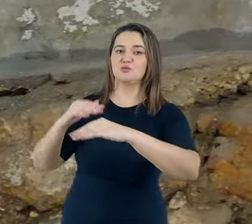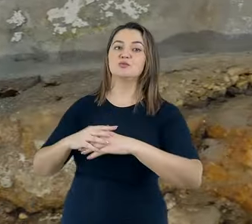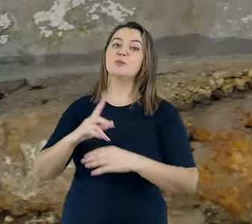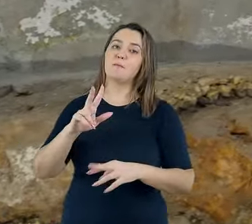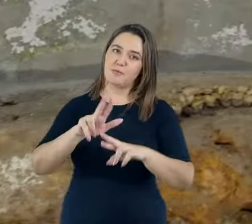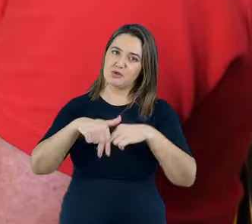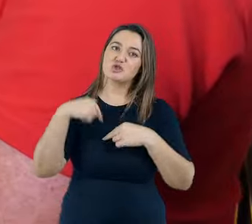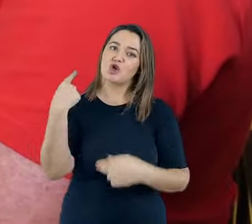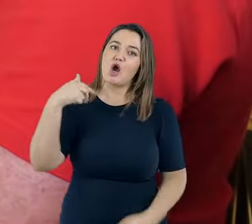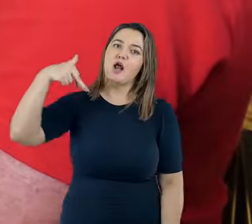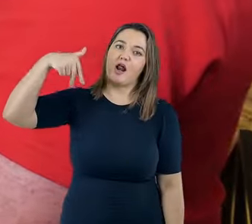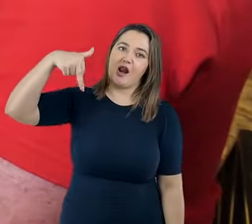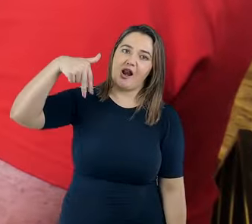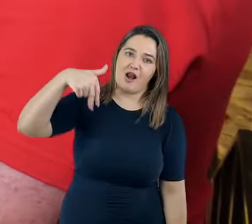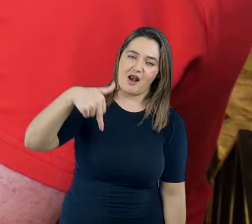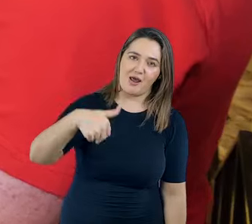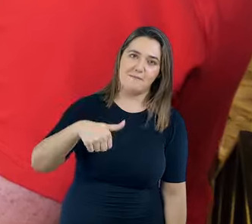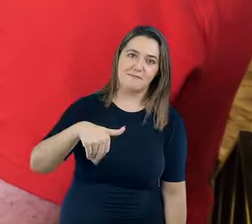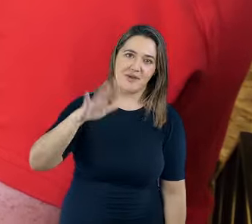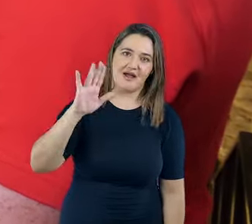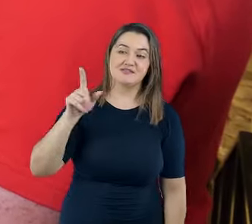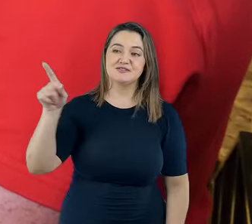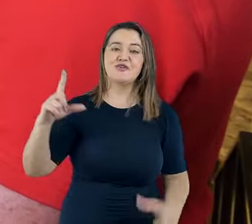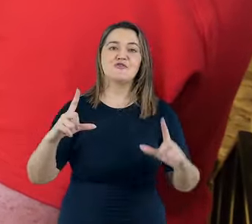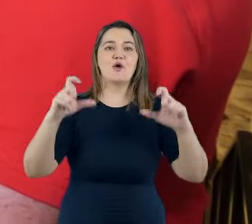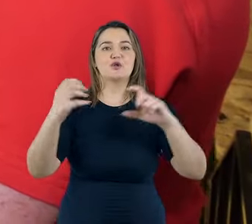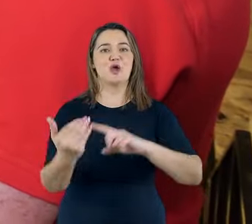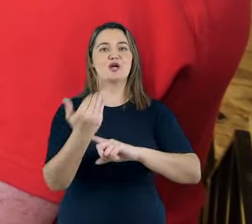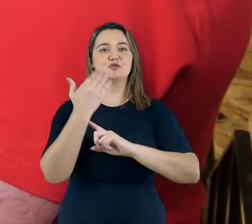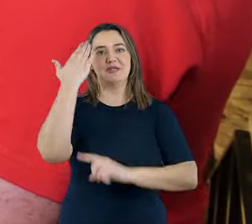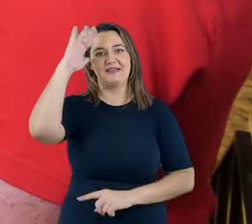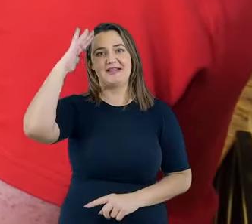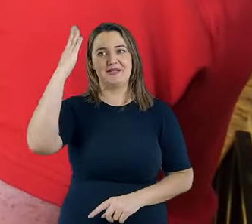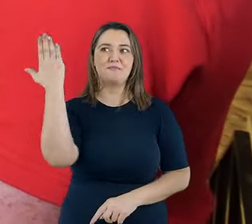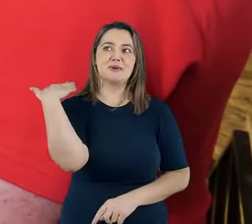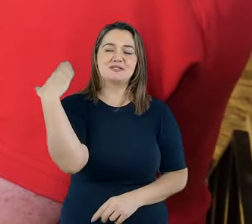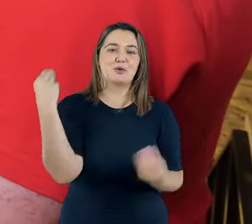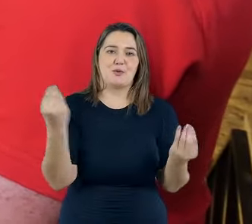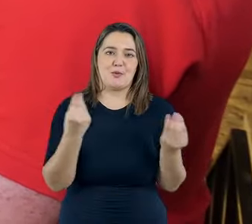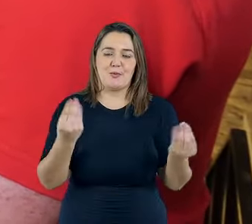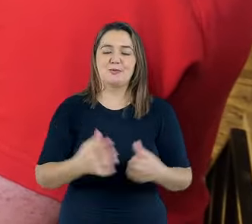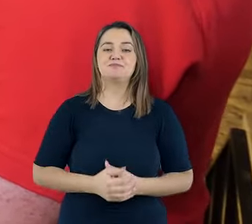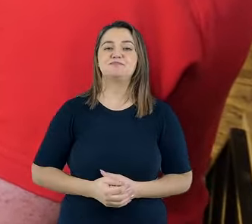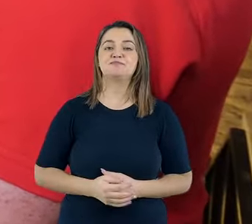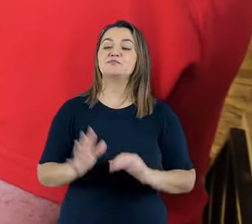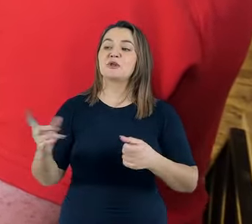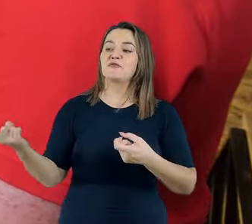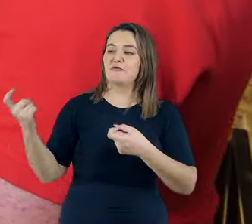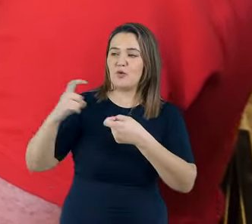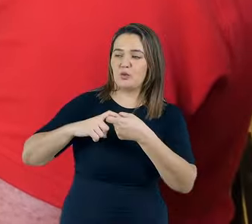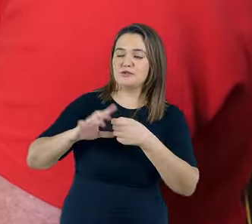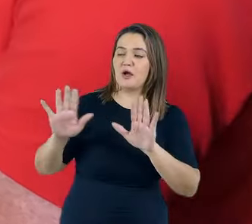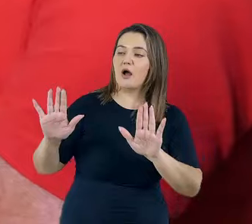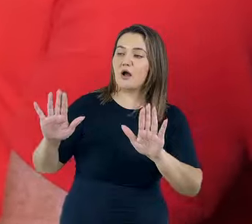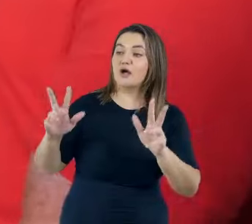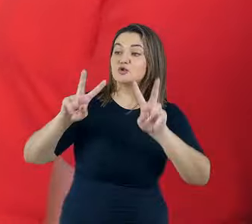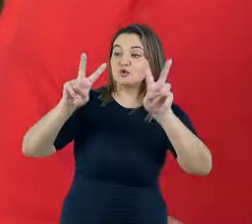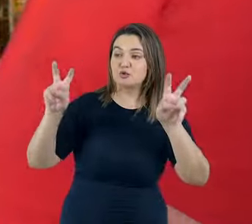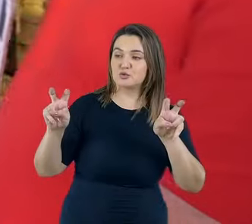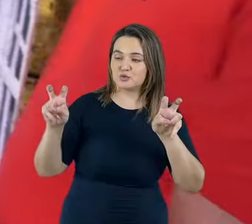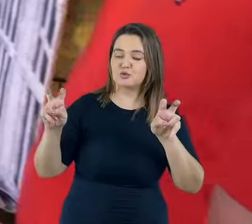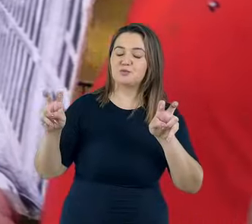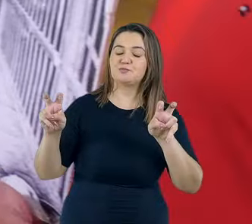estamos mais baixo ainda em relação a esse piso. Olha, essa fotografia ajuda muito a ter uma ideia. Agora, voltando